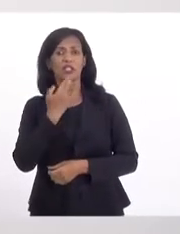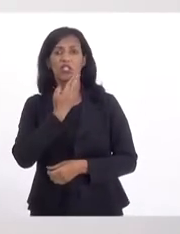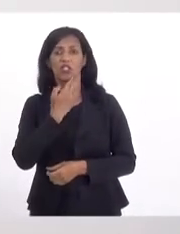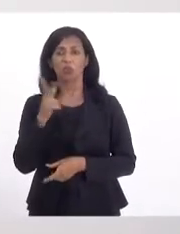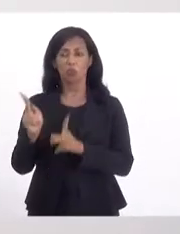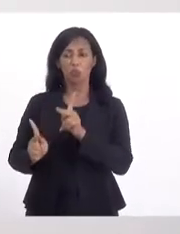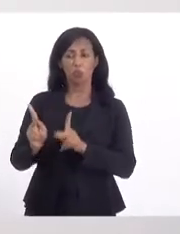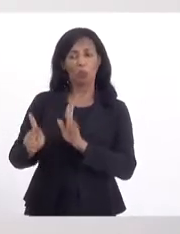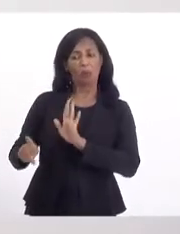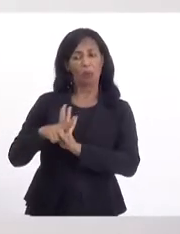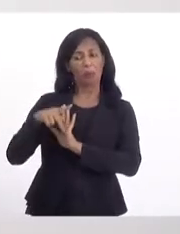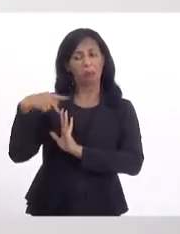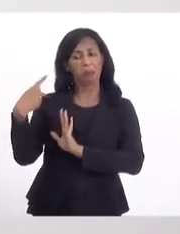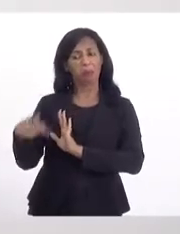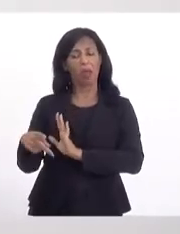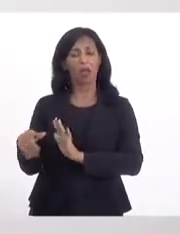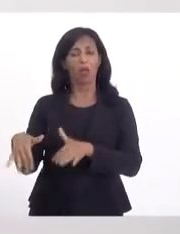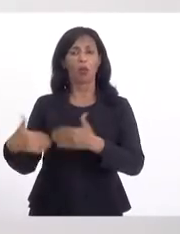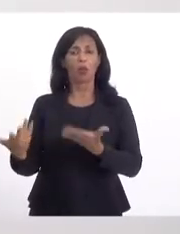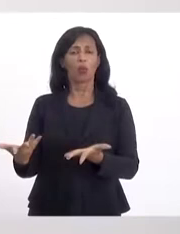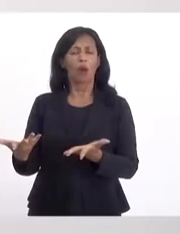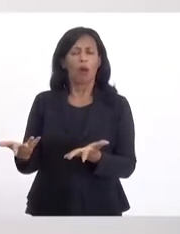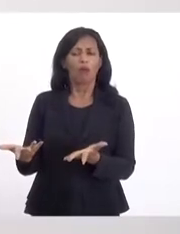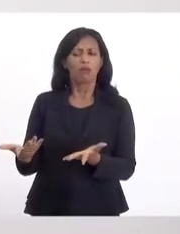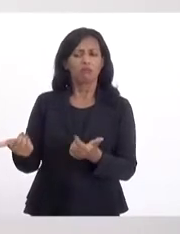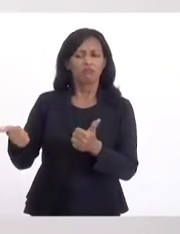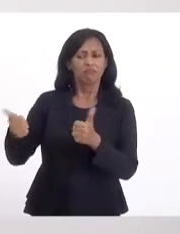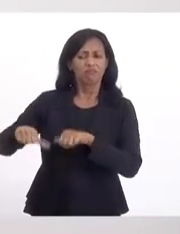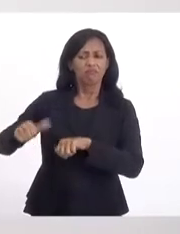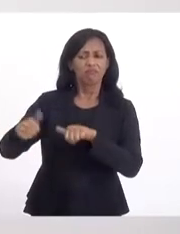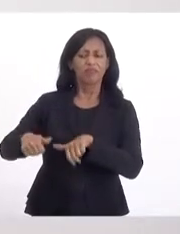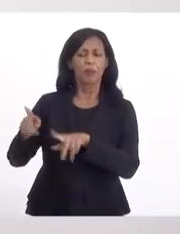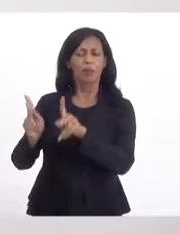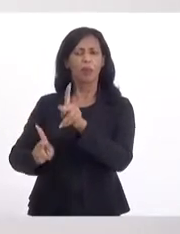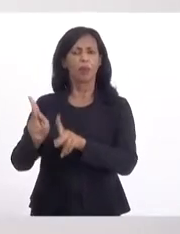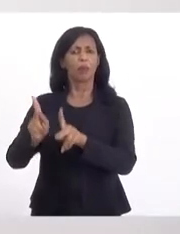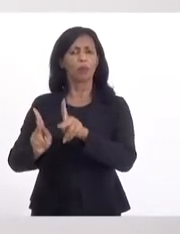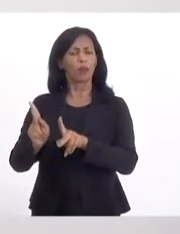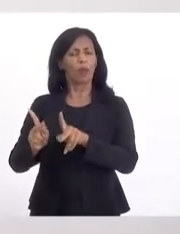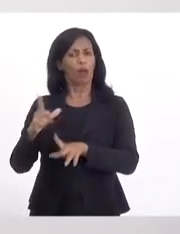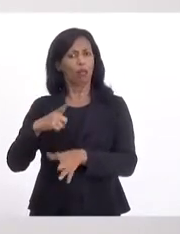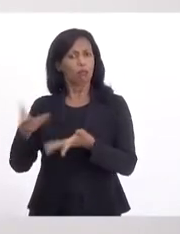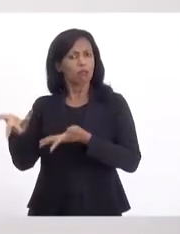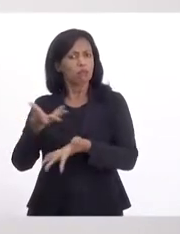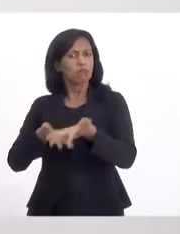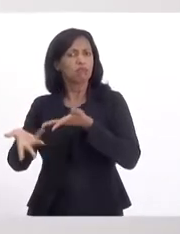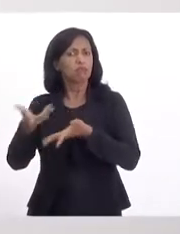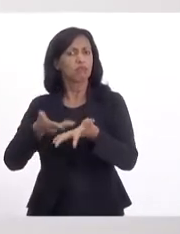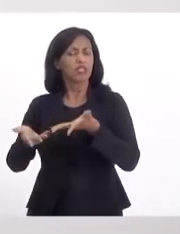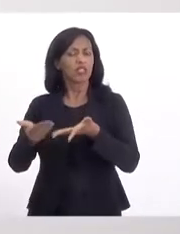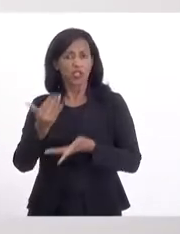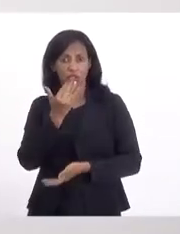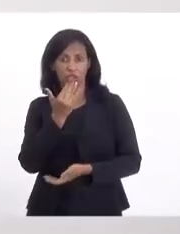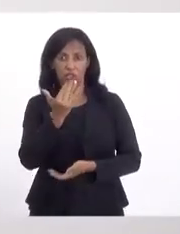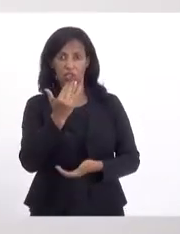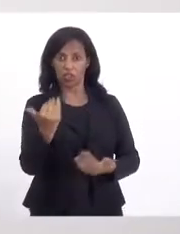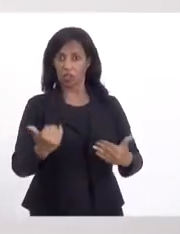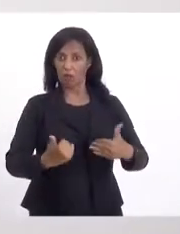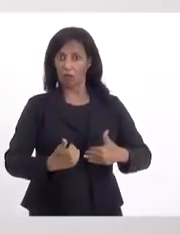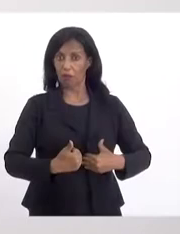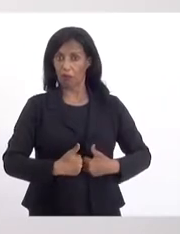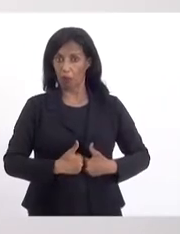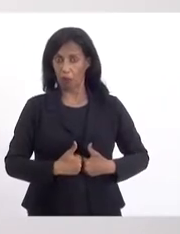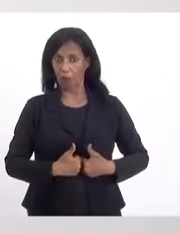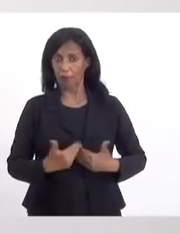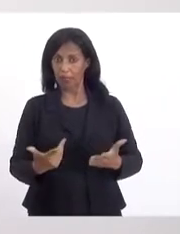do povo. Qual é a perspectiva de participação popular que se tem diante da fome que está colocada,